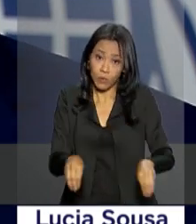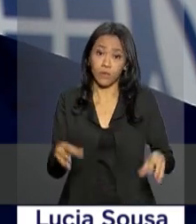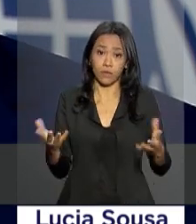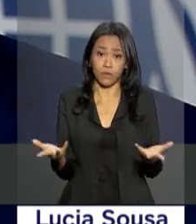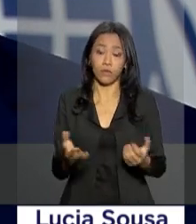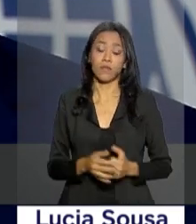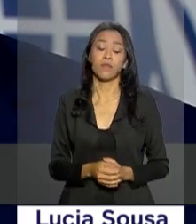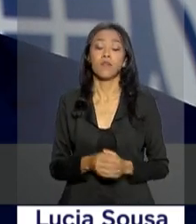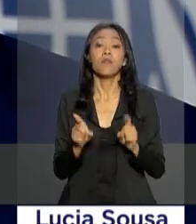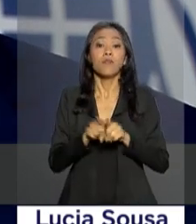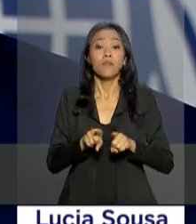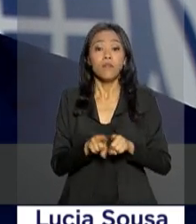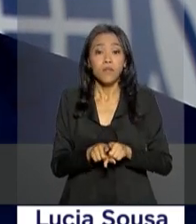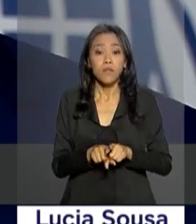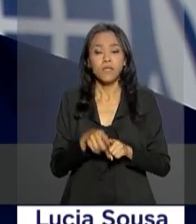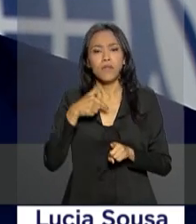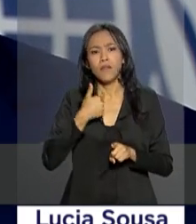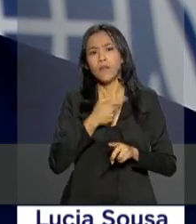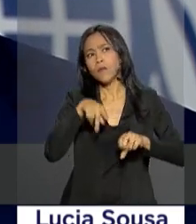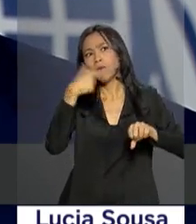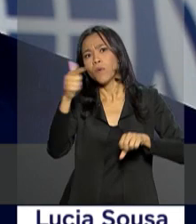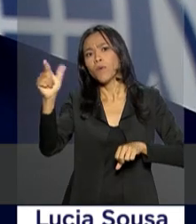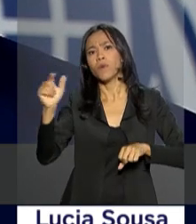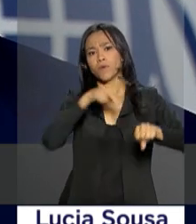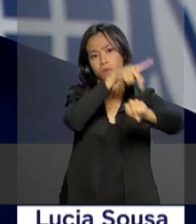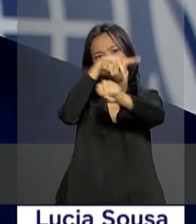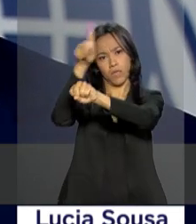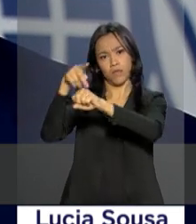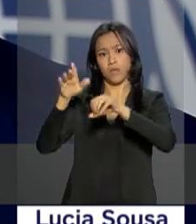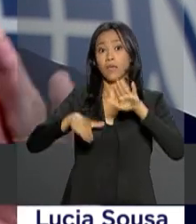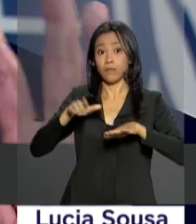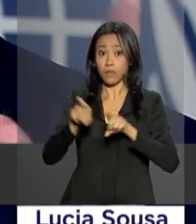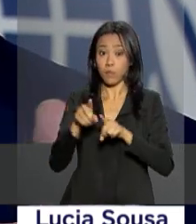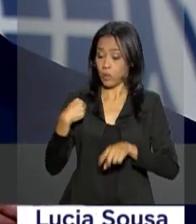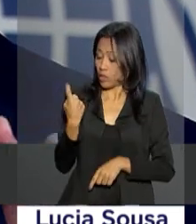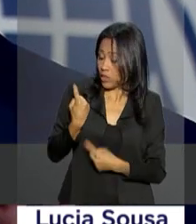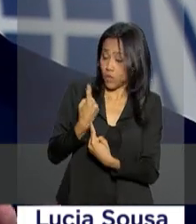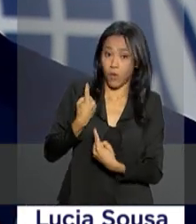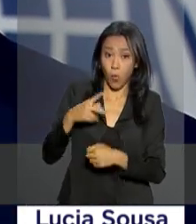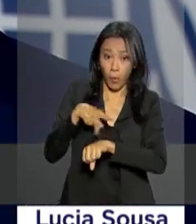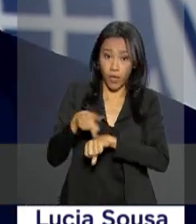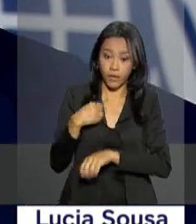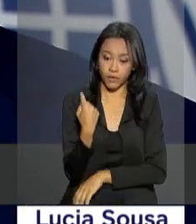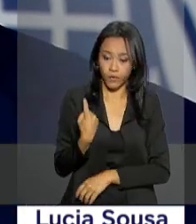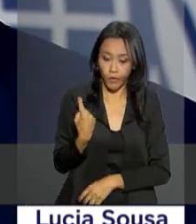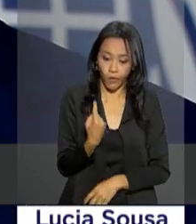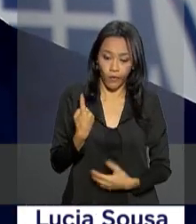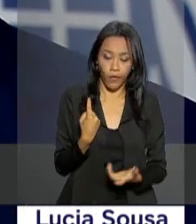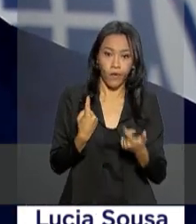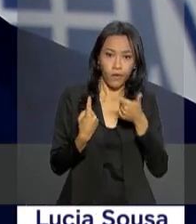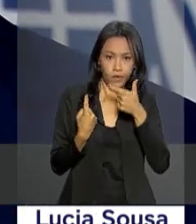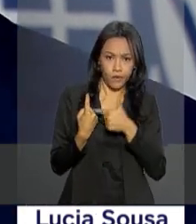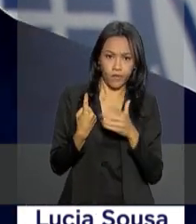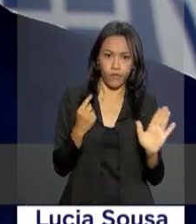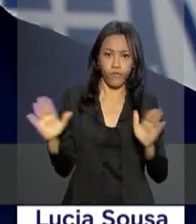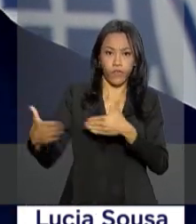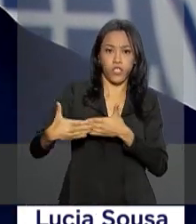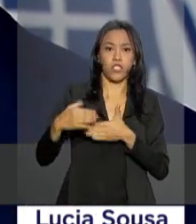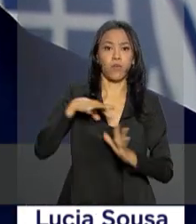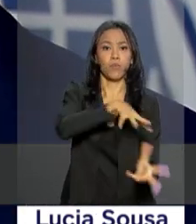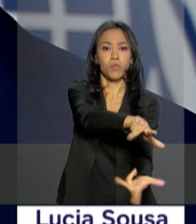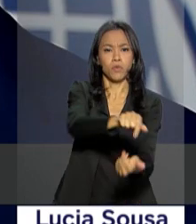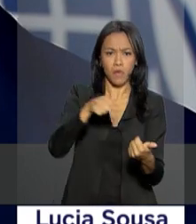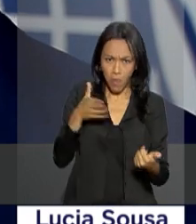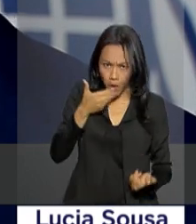igual maneira nos vários países assim como o isolacionismo às vezes as pessoas pensam alguns países podem pensar que jogar se é melhor